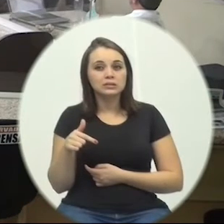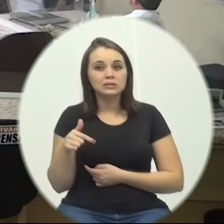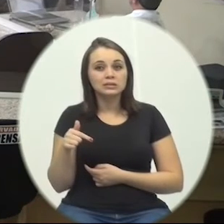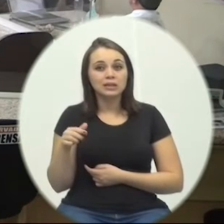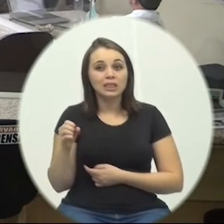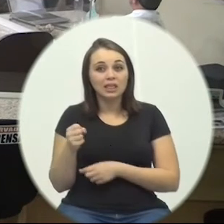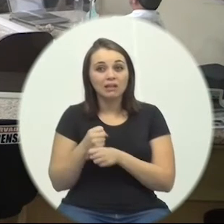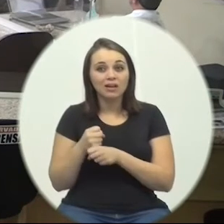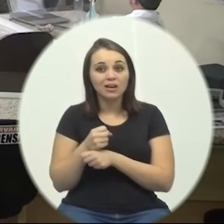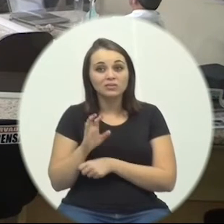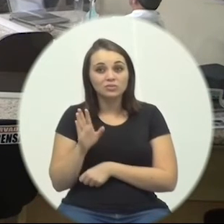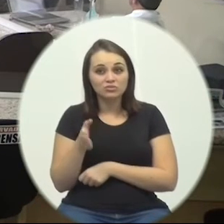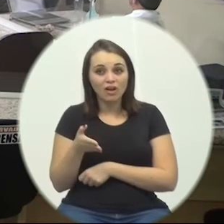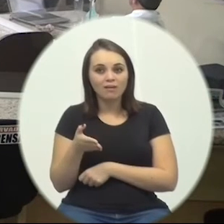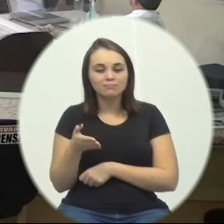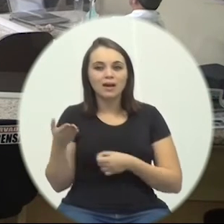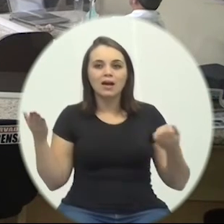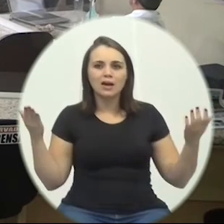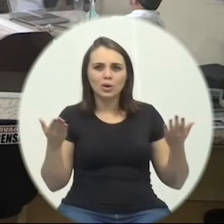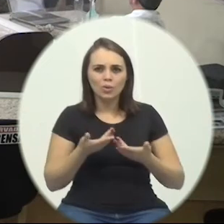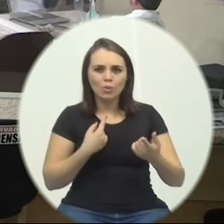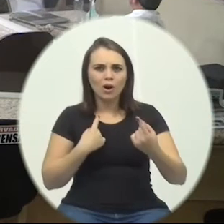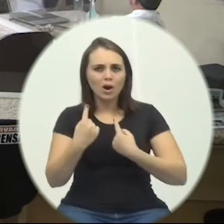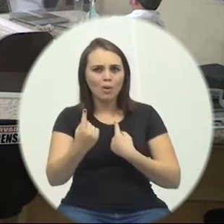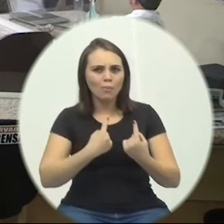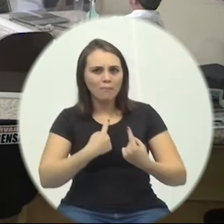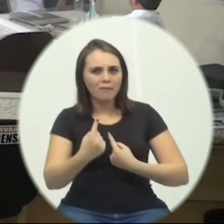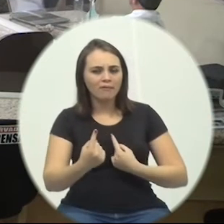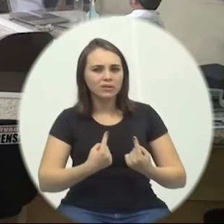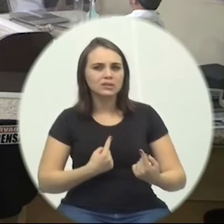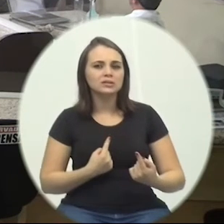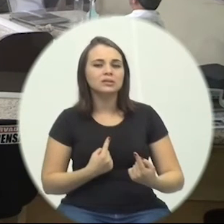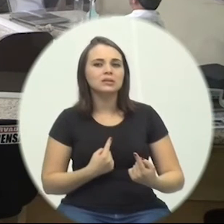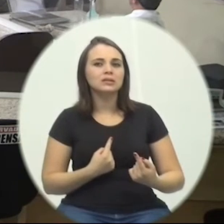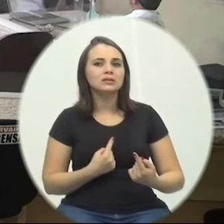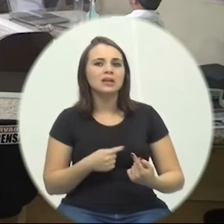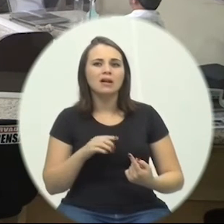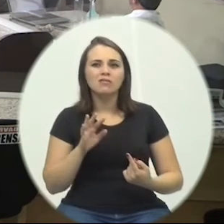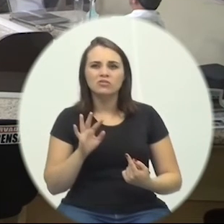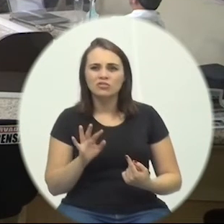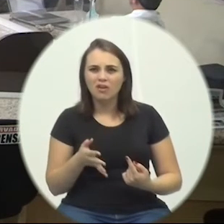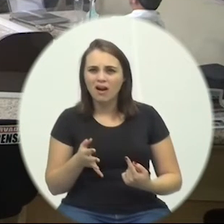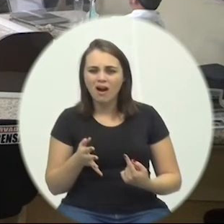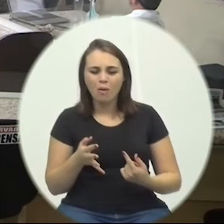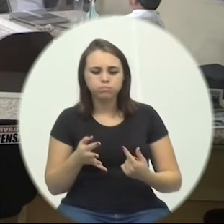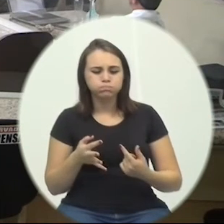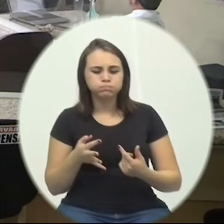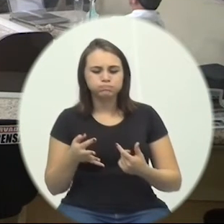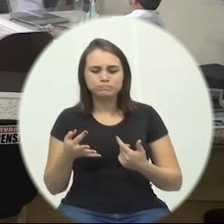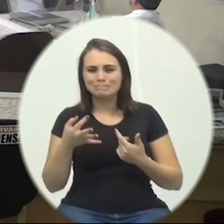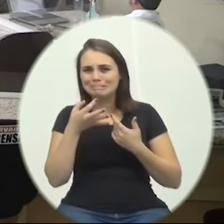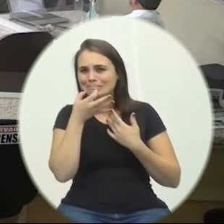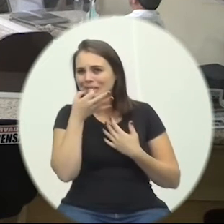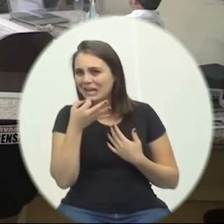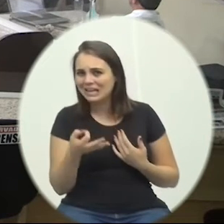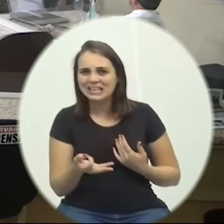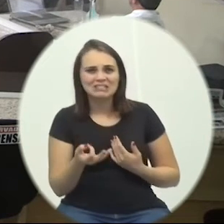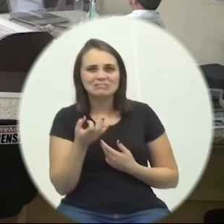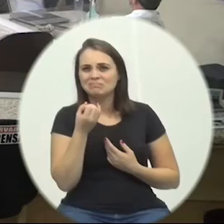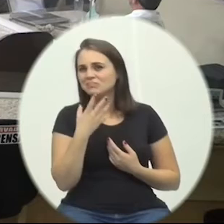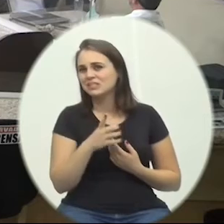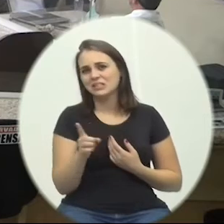E hoje é uma avenida, ela já está saturada e em péssimas condições.